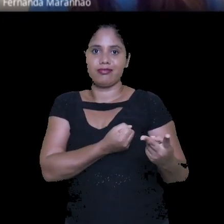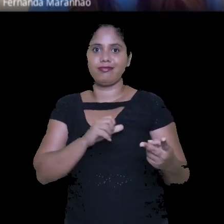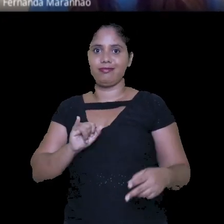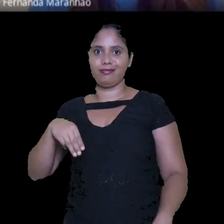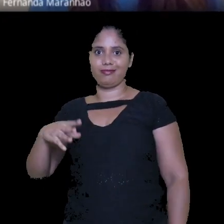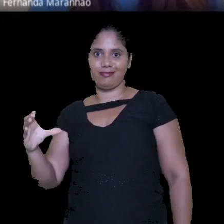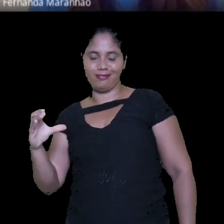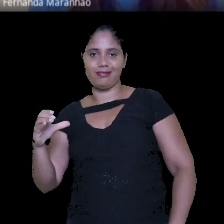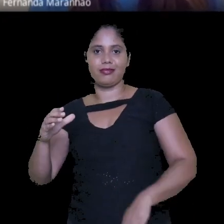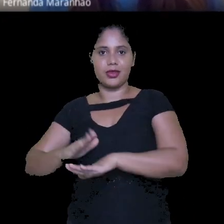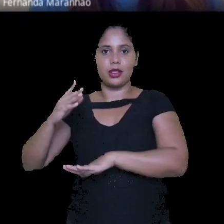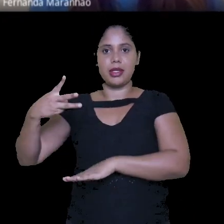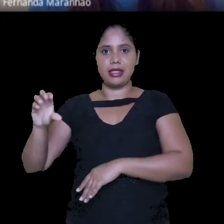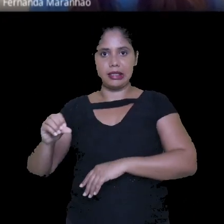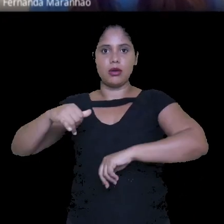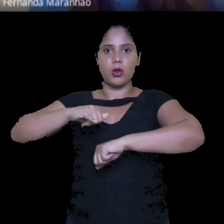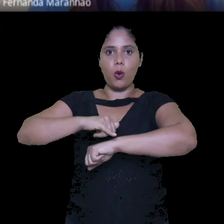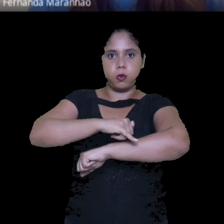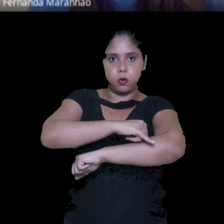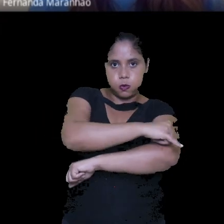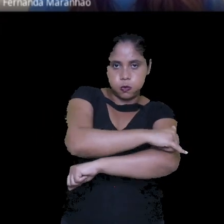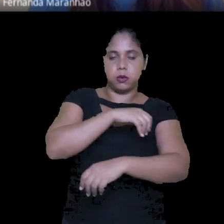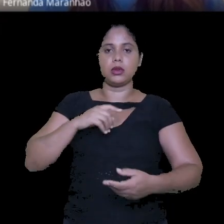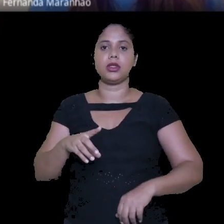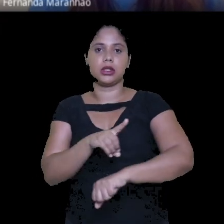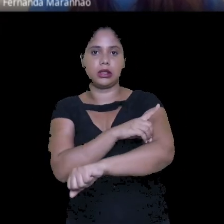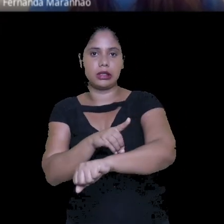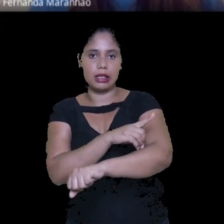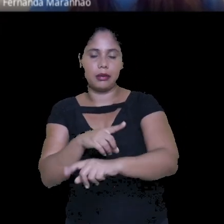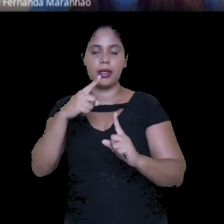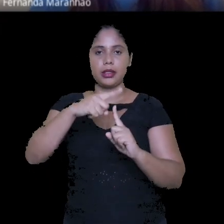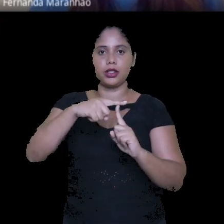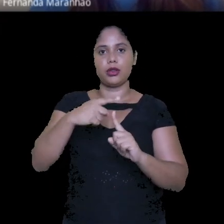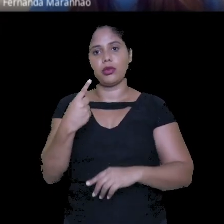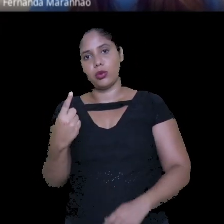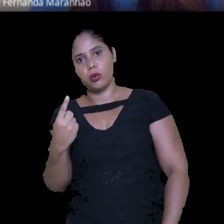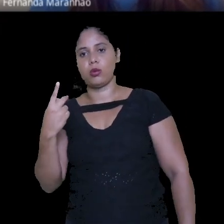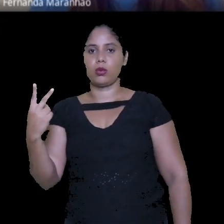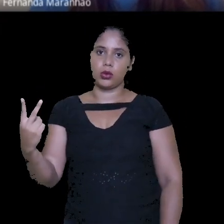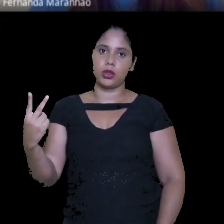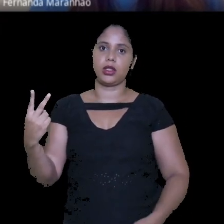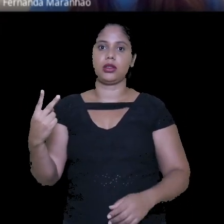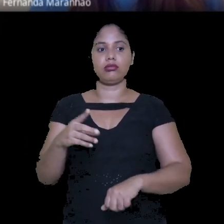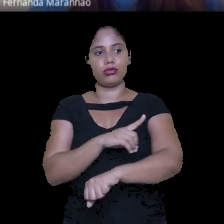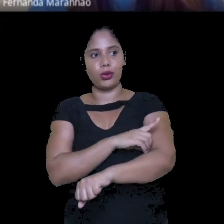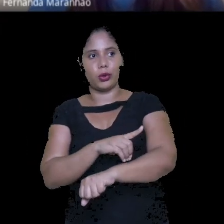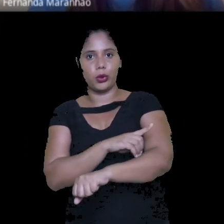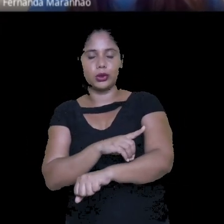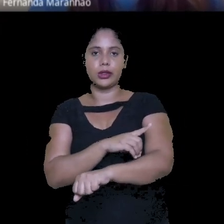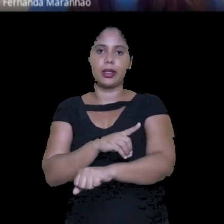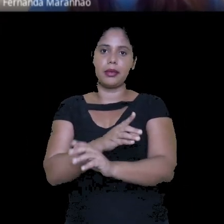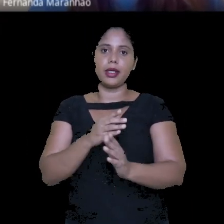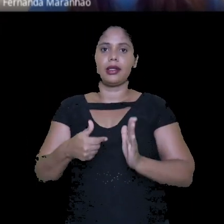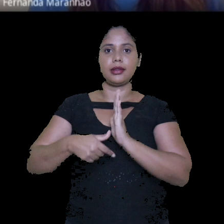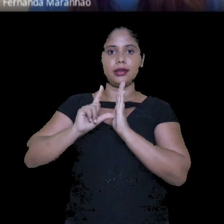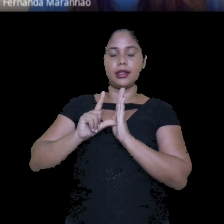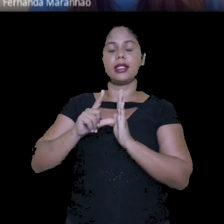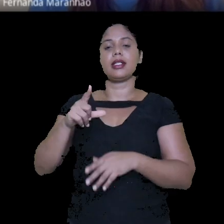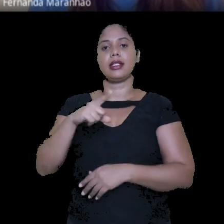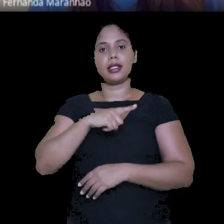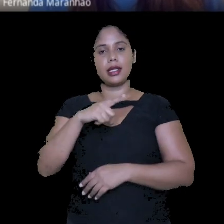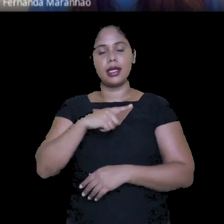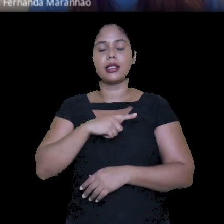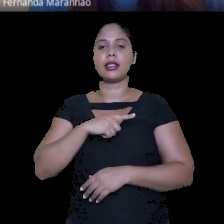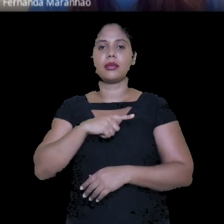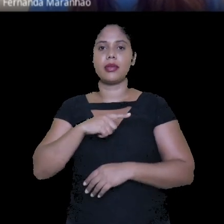etnia afrodescendente, idade maior ou igual a 35 anos, história pessoal de baixo peso ao nascer, gravidez prévia com desfecho